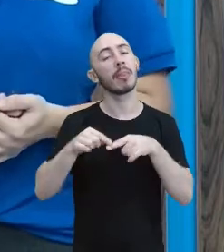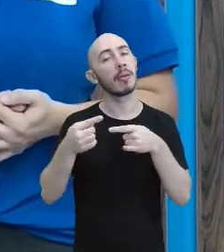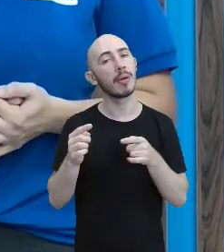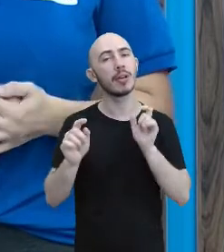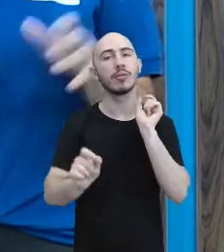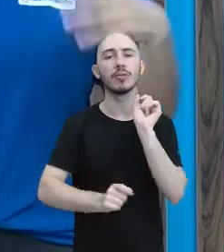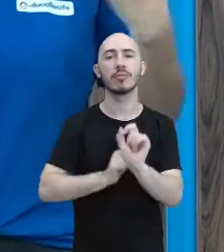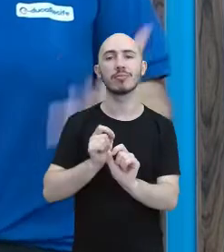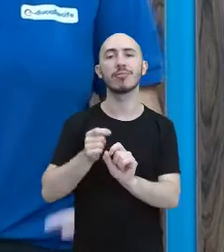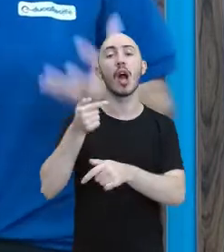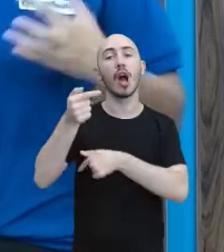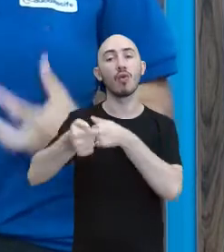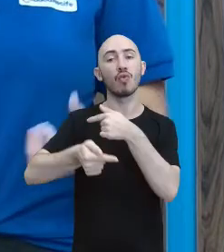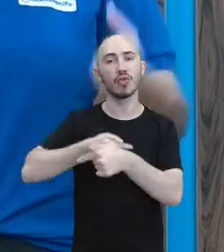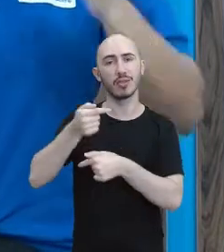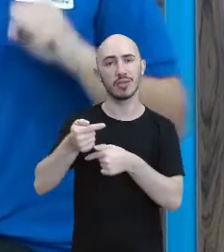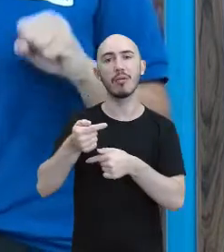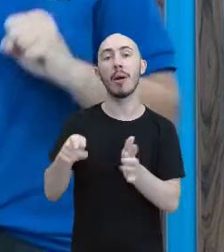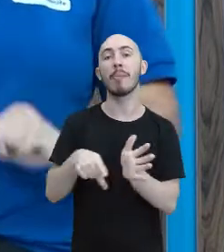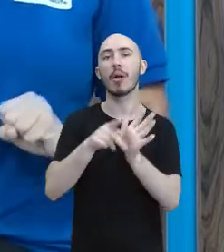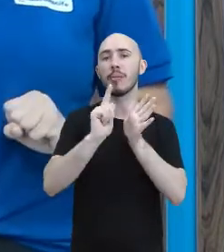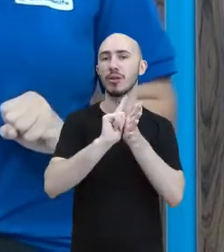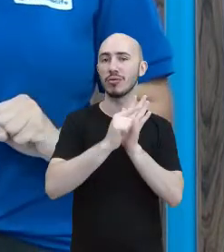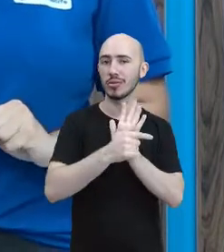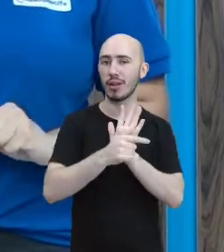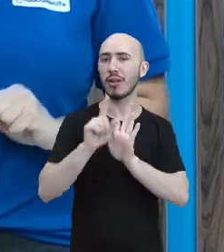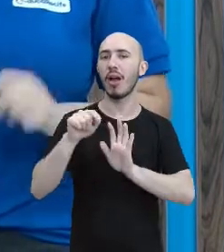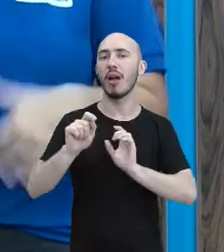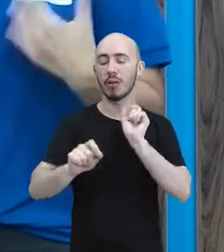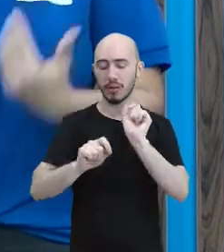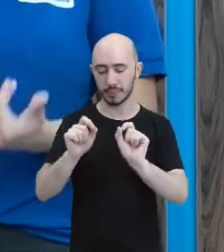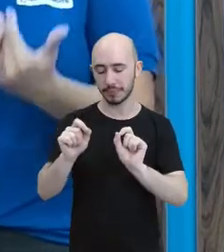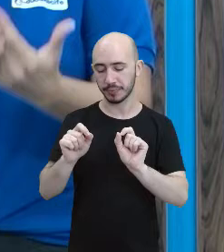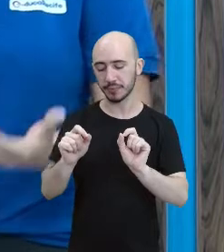Mas a função desse gênero é justamente